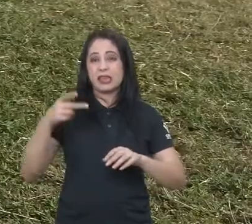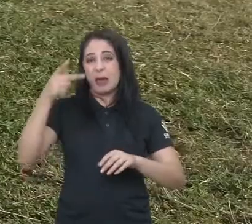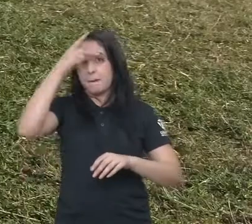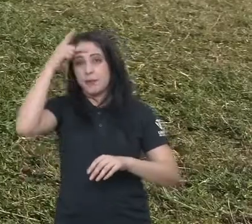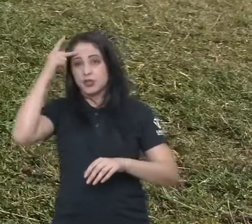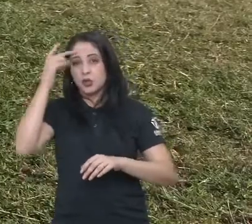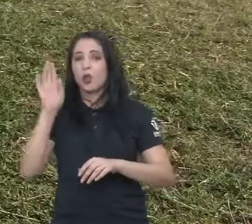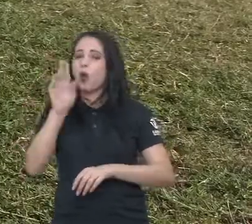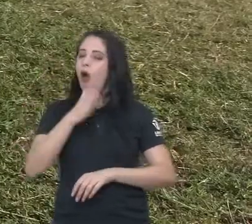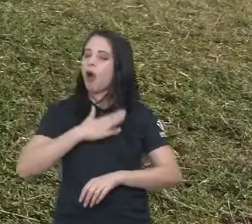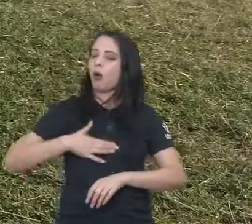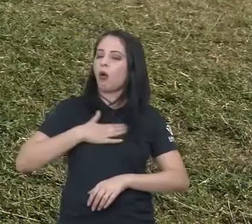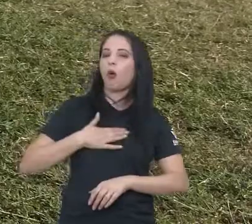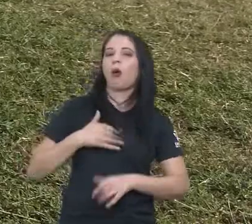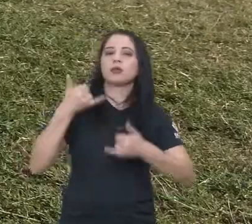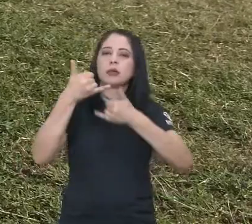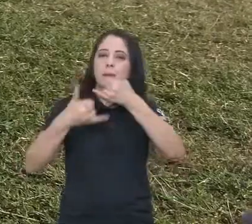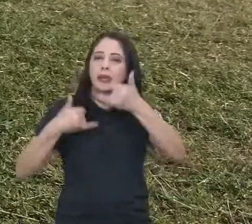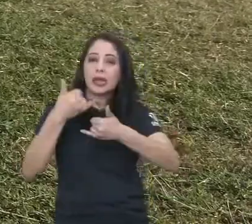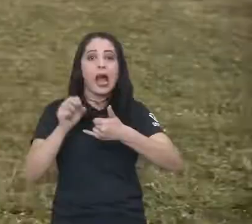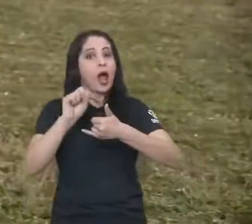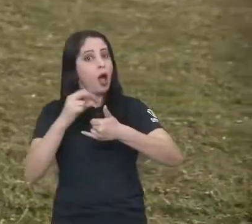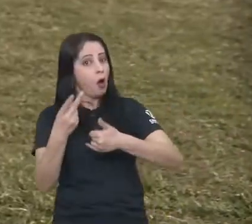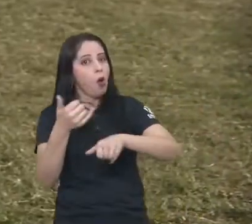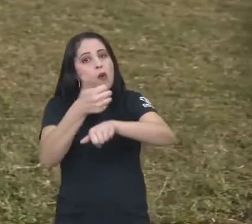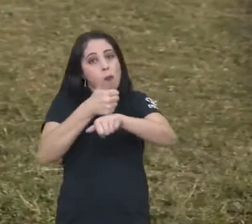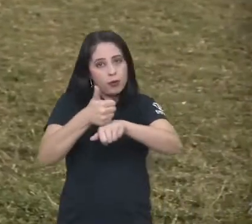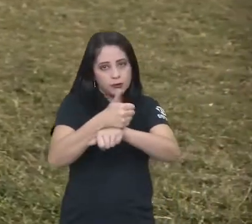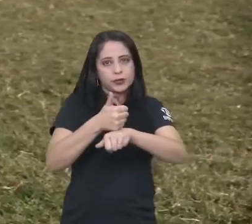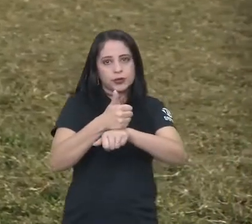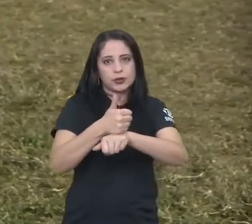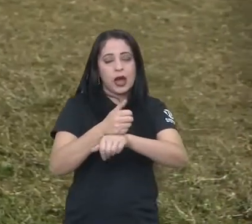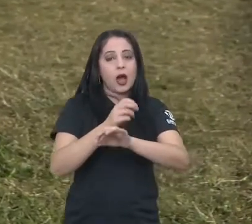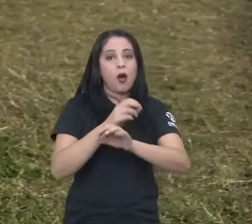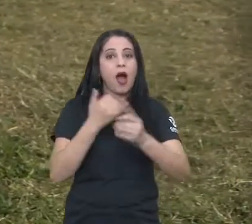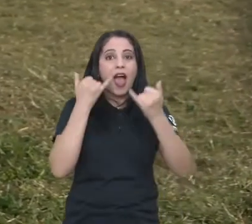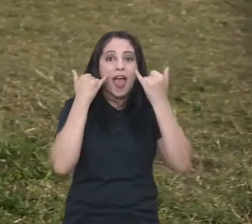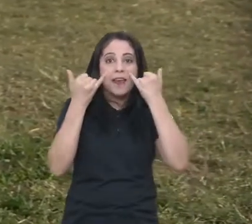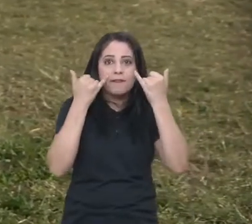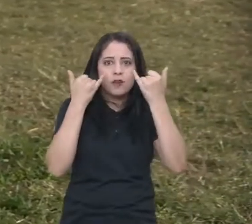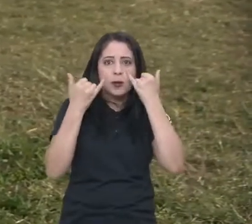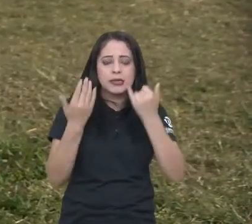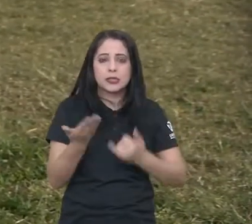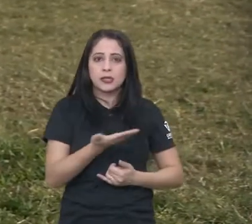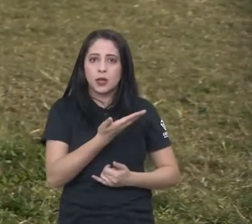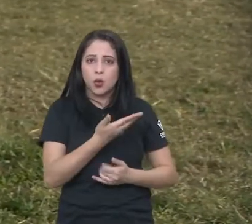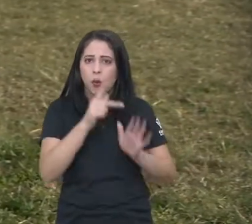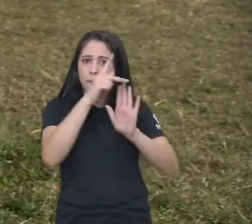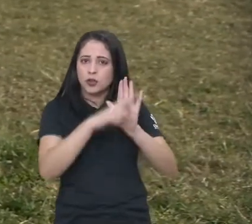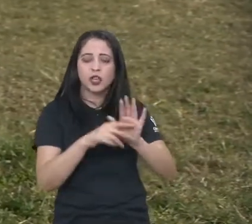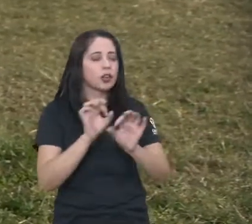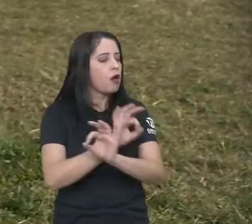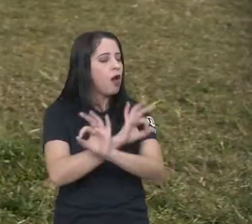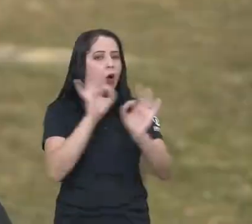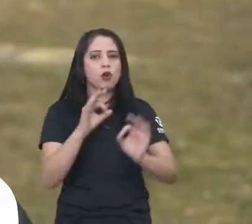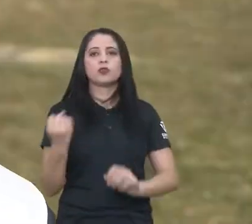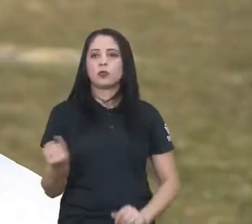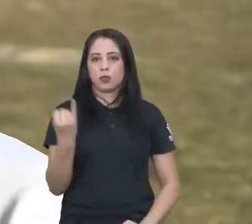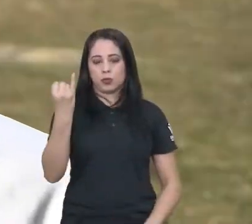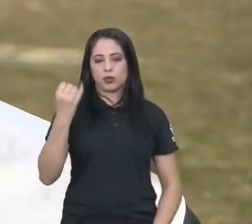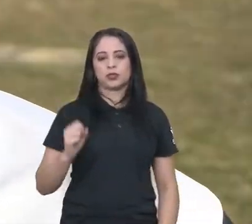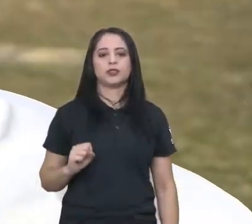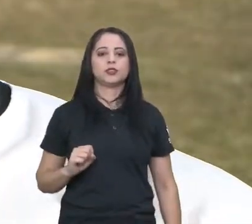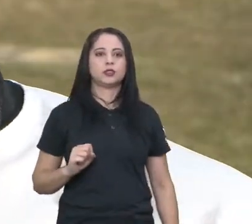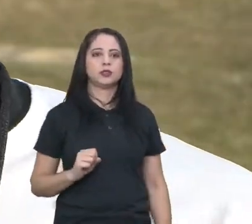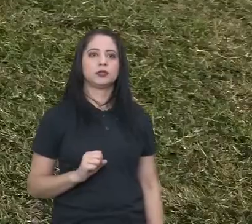para lazer ou profissão, como é o caso da Alessandra, poder contar com este reforço no cuidado e manutenção desses espaços é